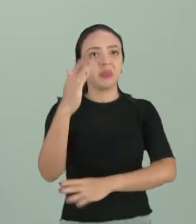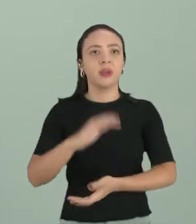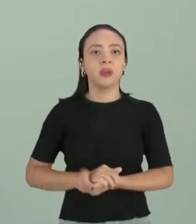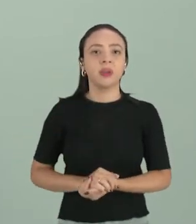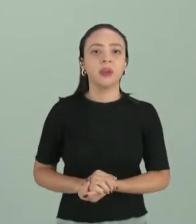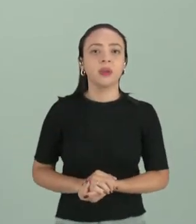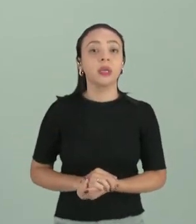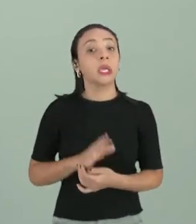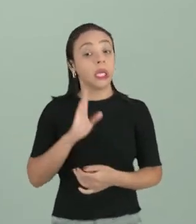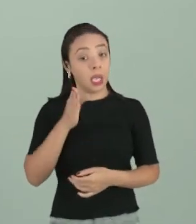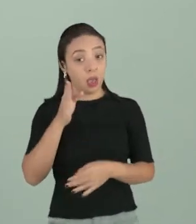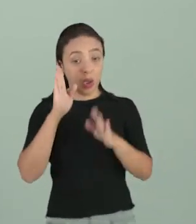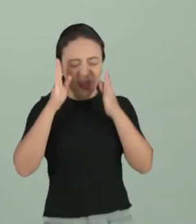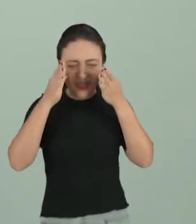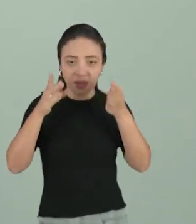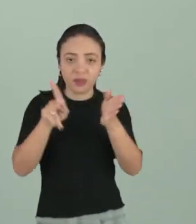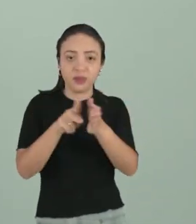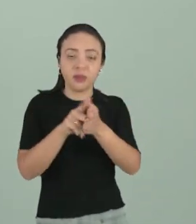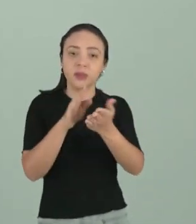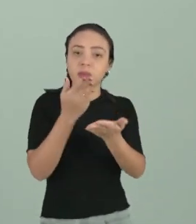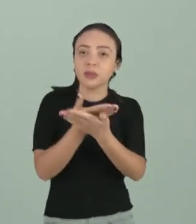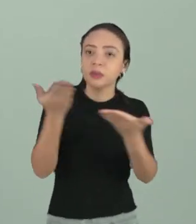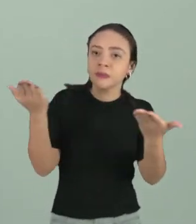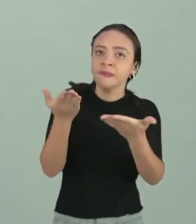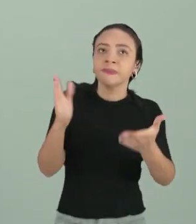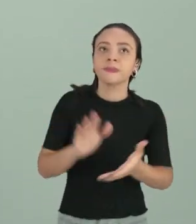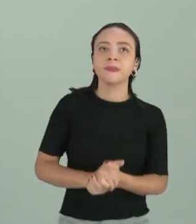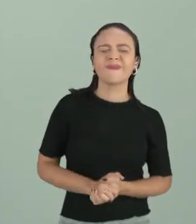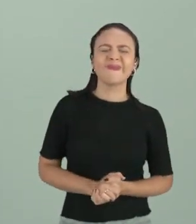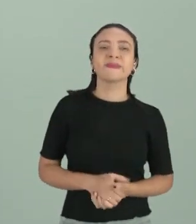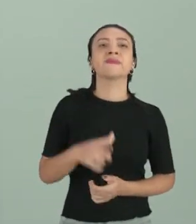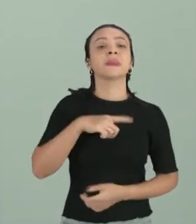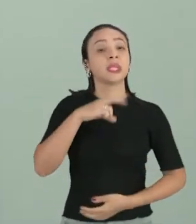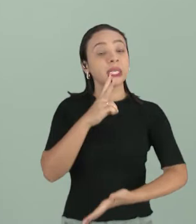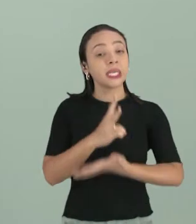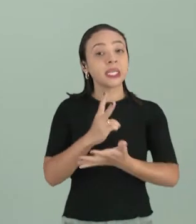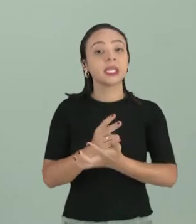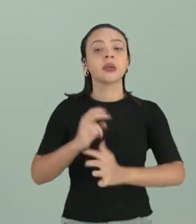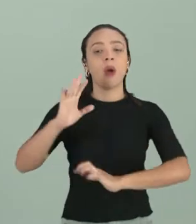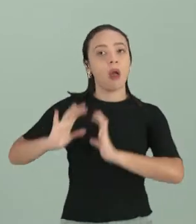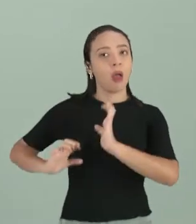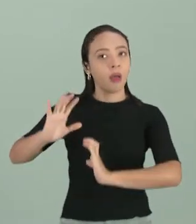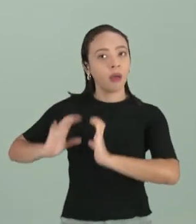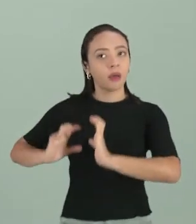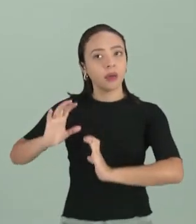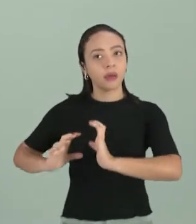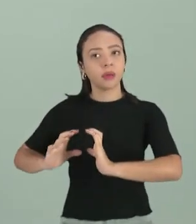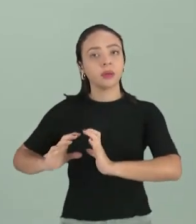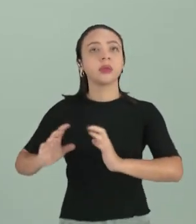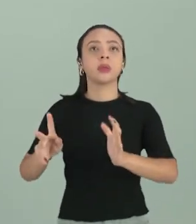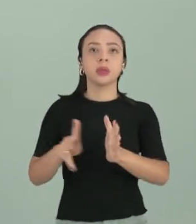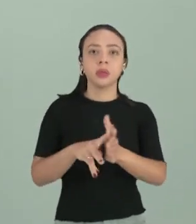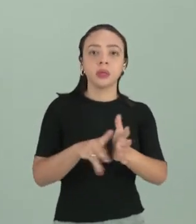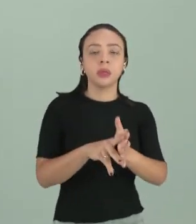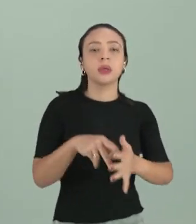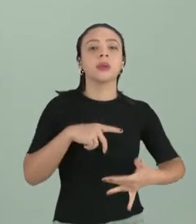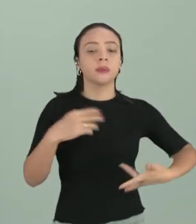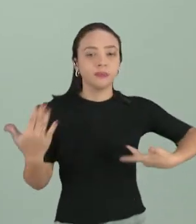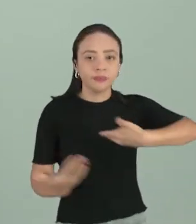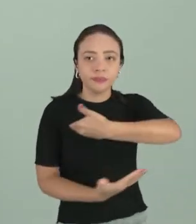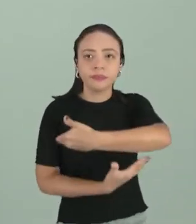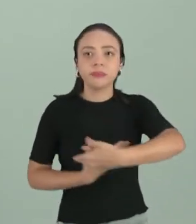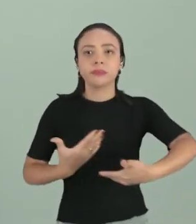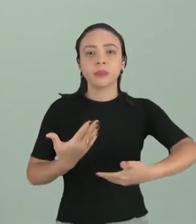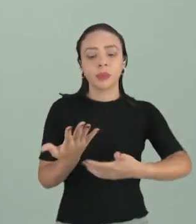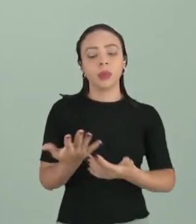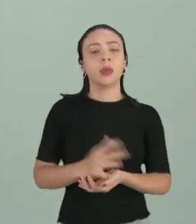que é o foco do nosso estudo de hoje, haverá sempre divergência das partes envolvidas.